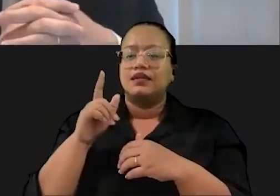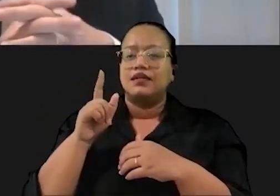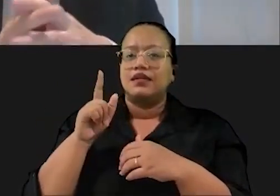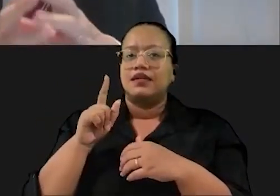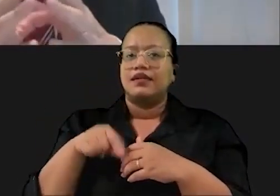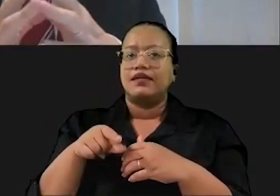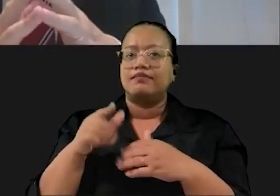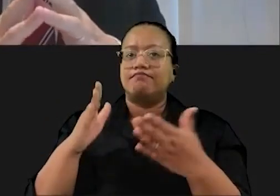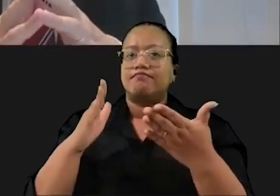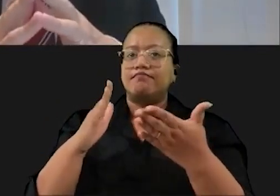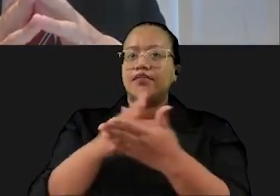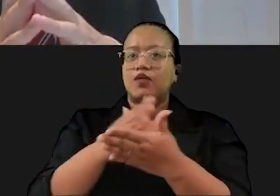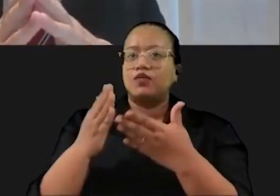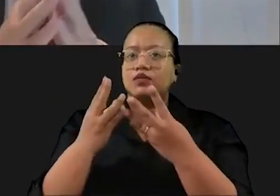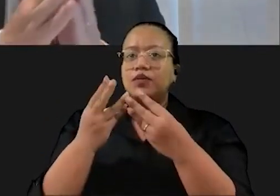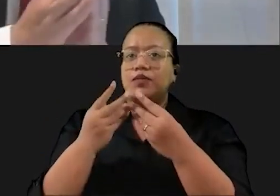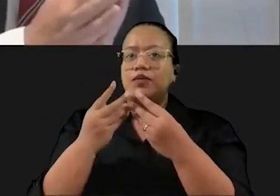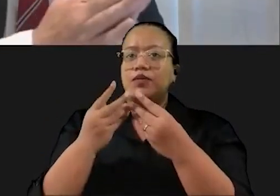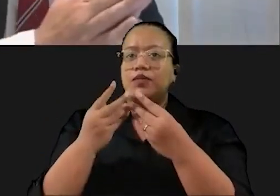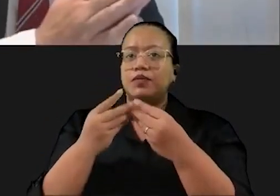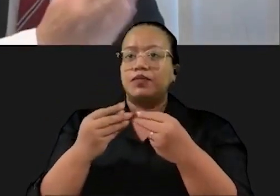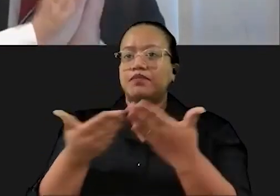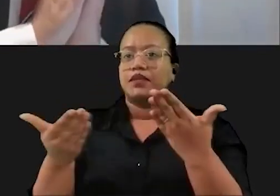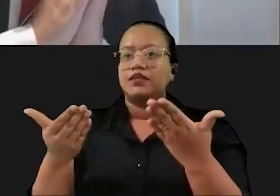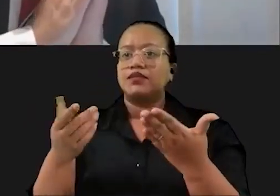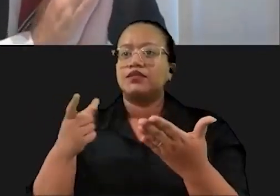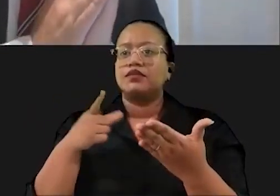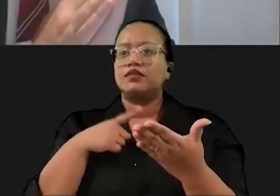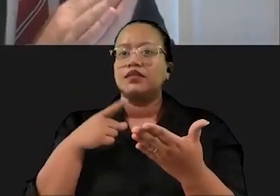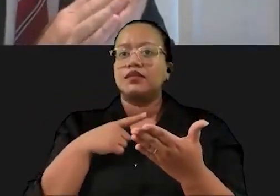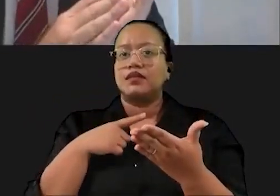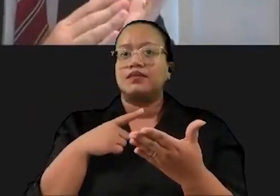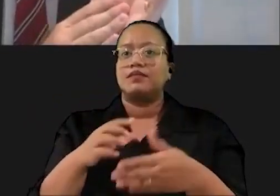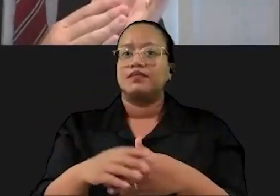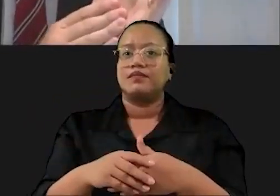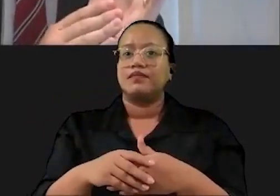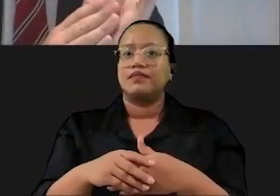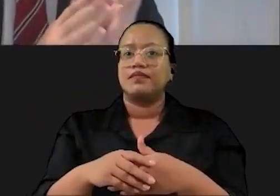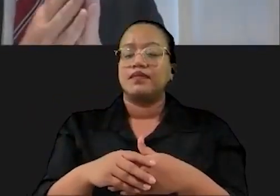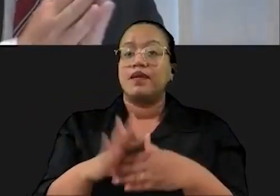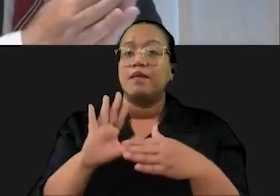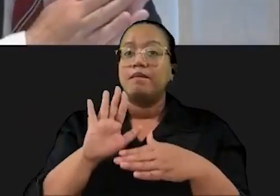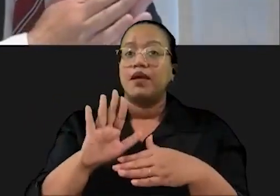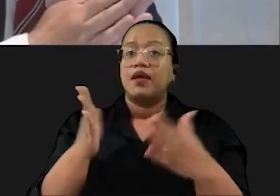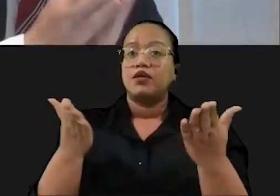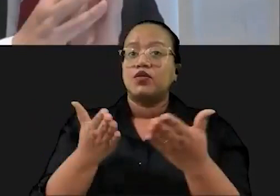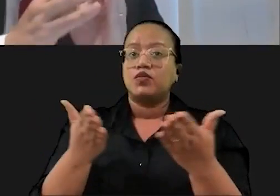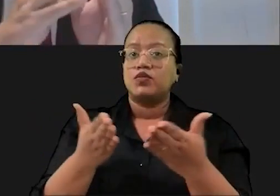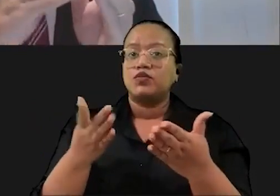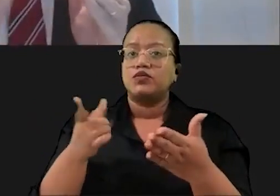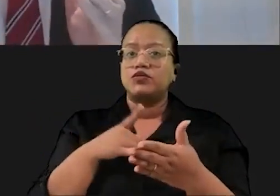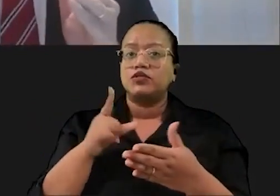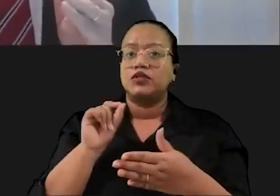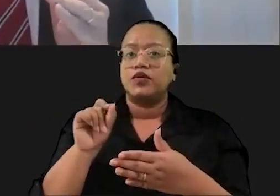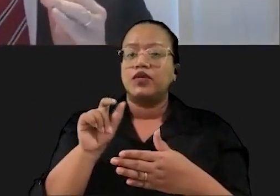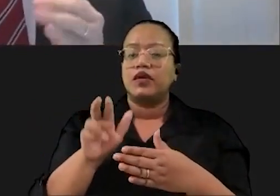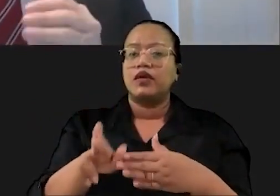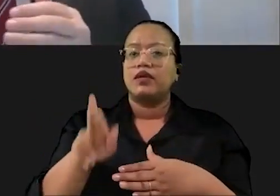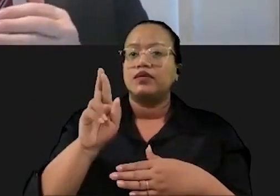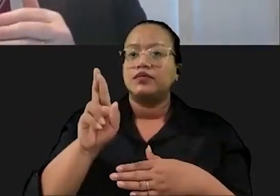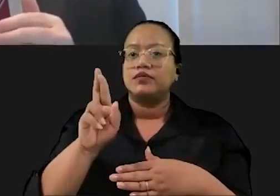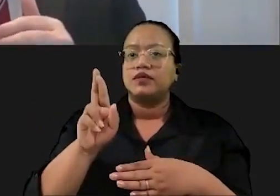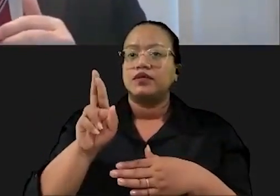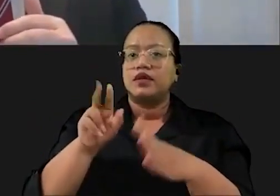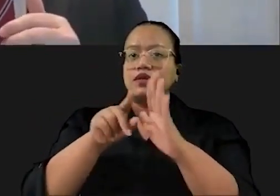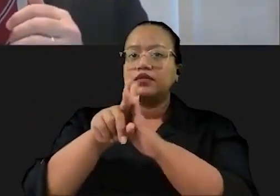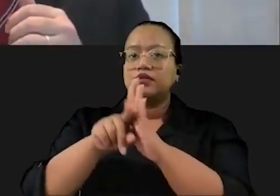Então, hoje, a gente contava, por exemplo, com a designação automatizada de perícias no CIGEF. Com a migração do